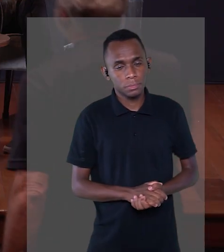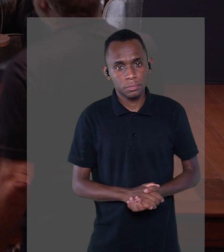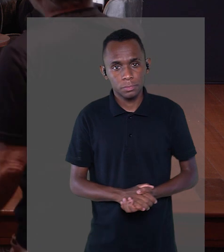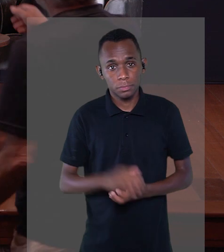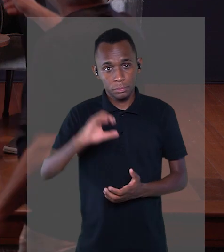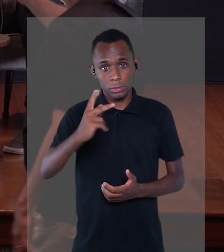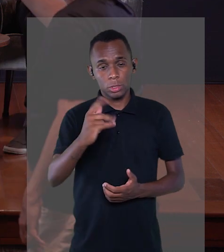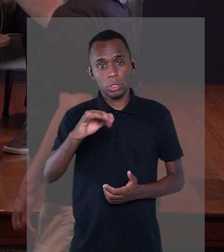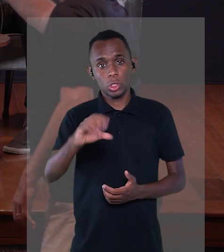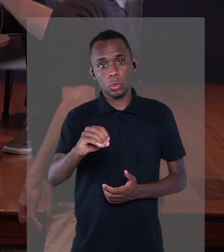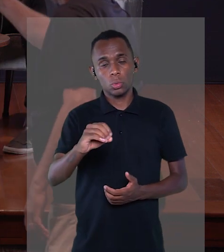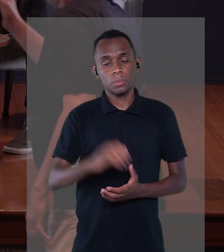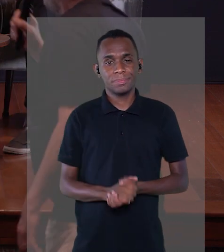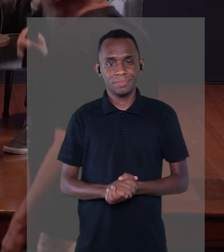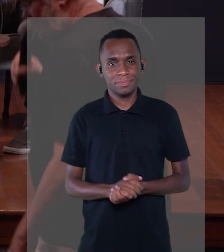Chico Mendonça.